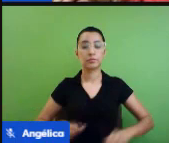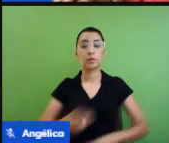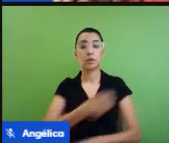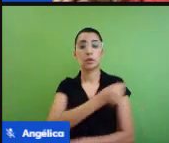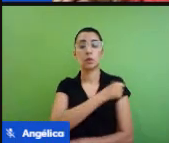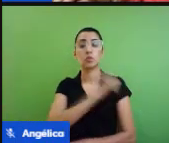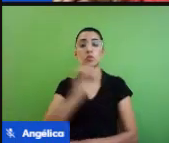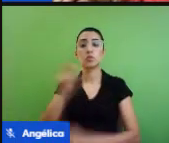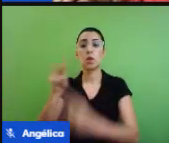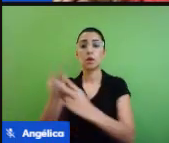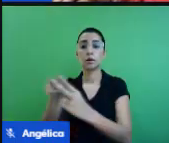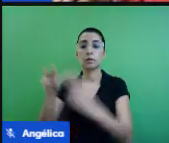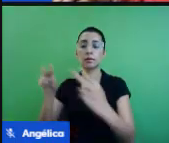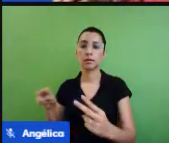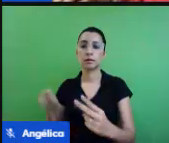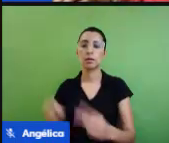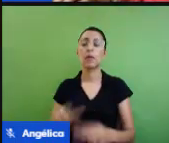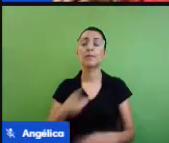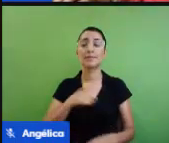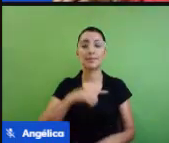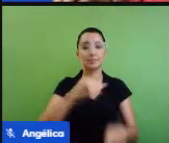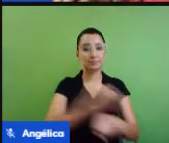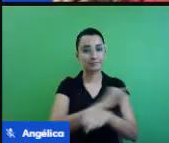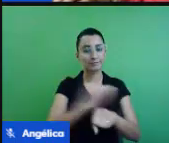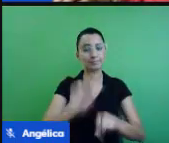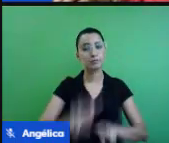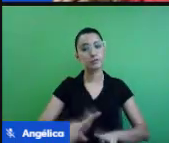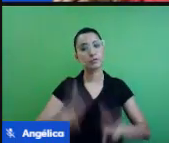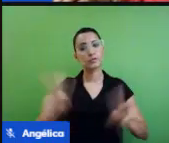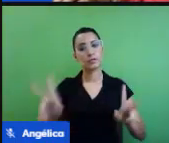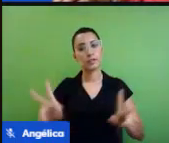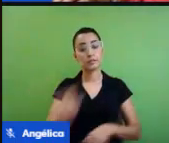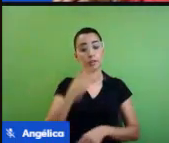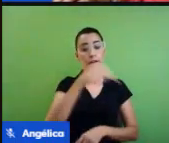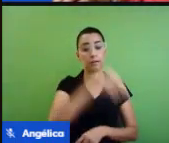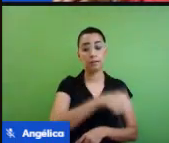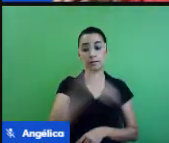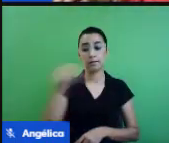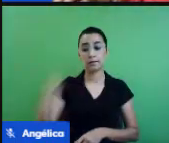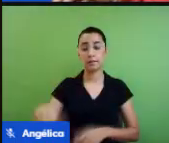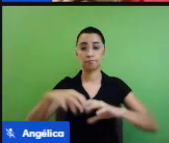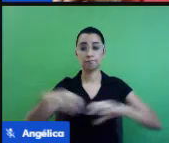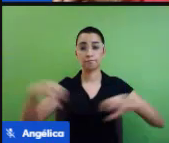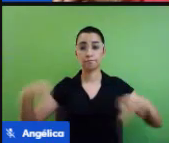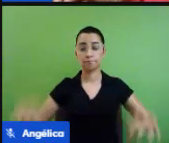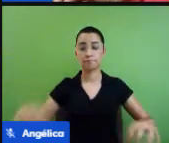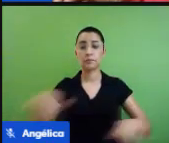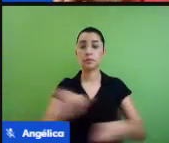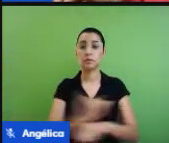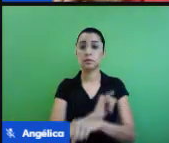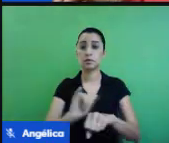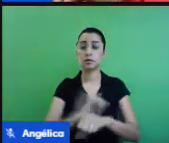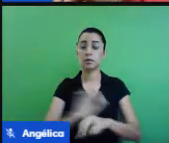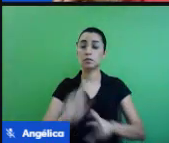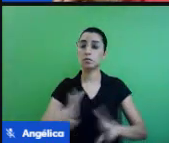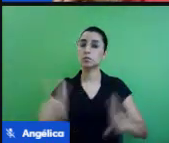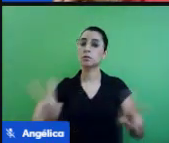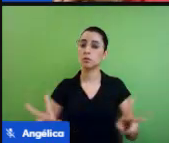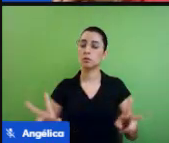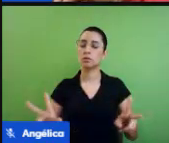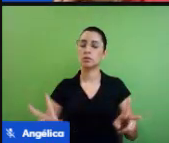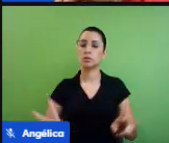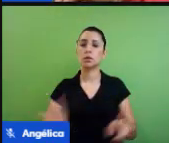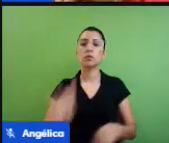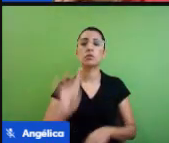elaborar estratégias diferentes, né, para aquele aluno que está lá presencial e para o que está não presencial. Então, isso daí é só